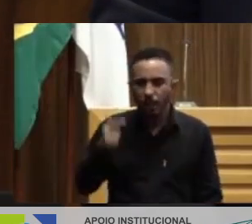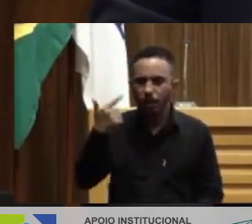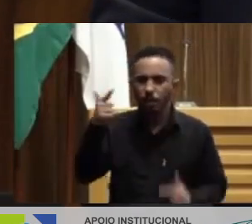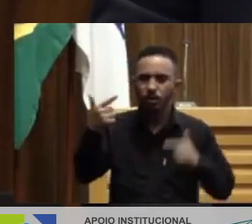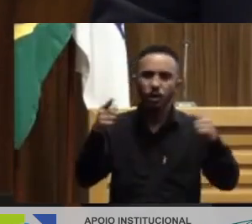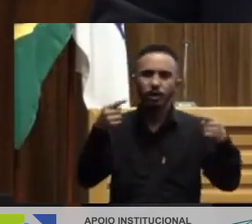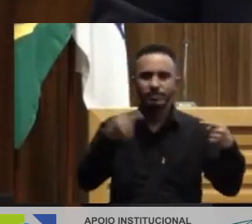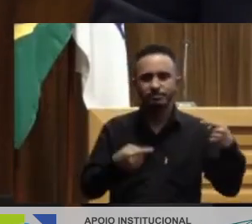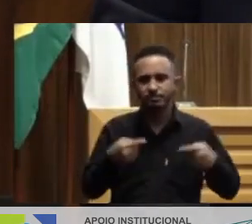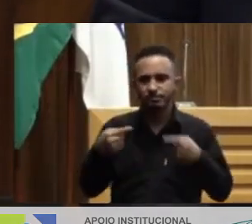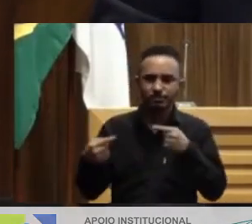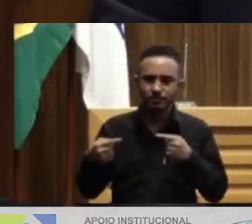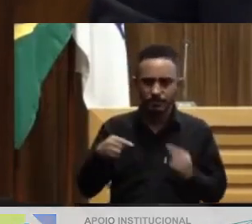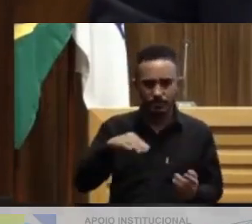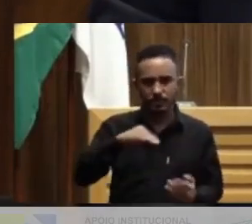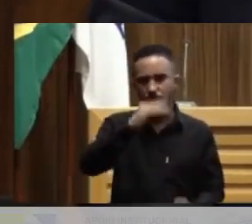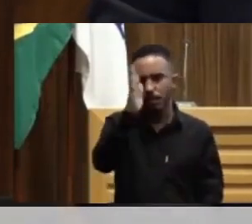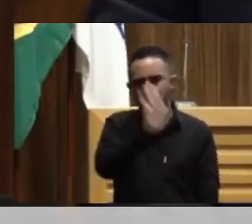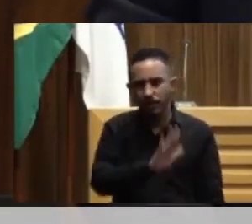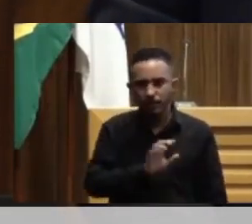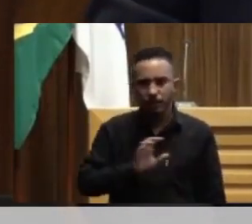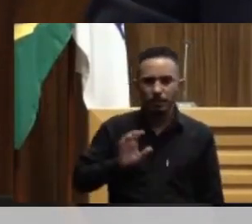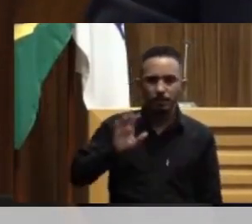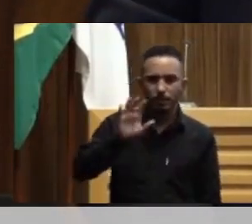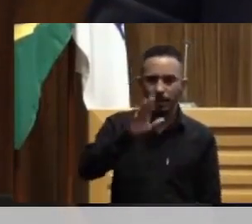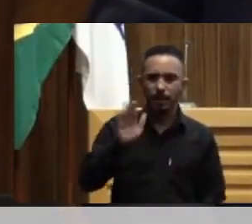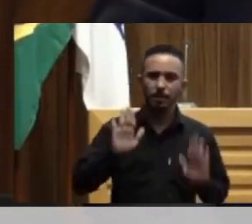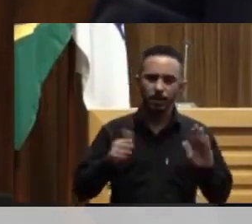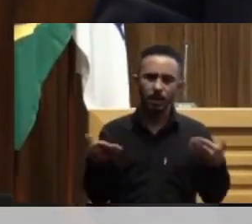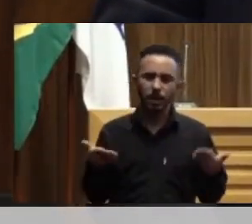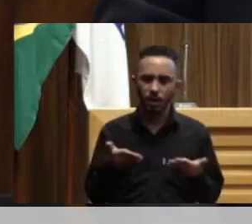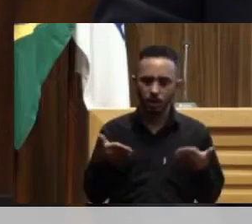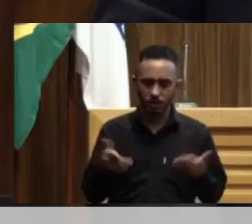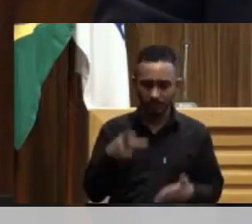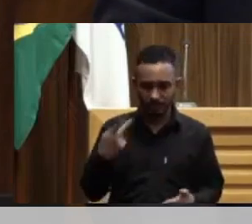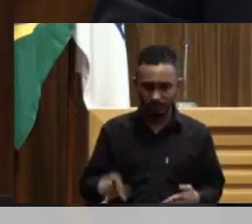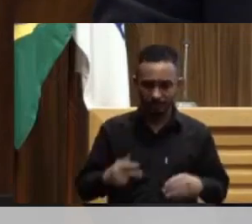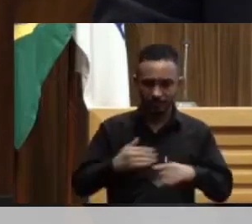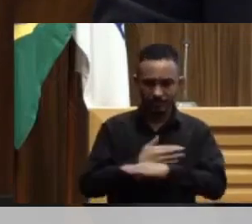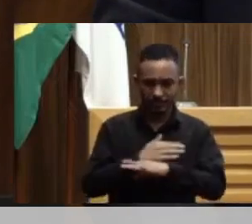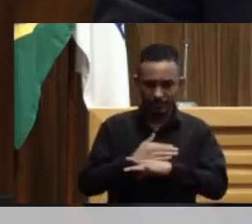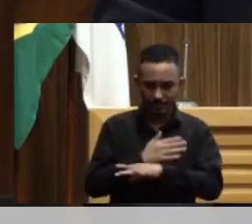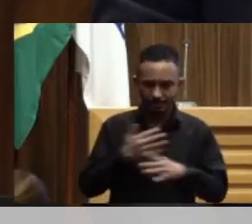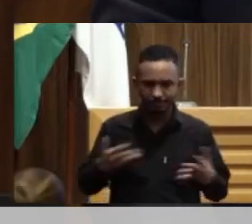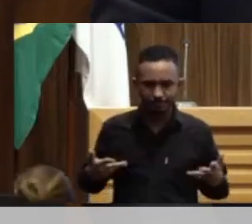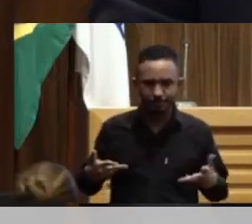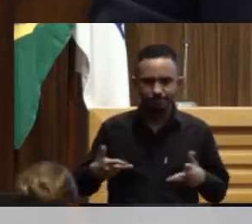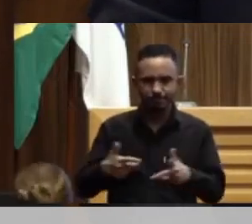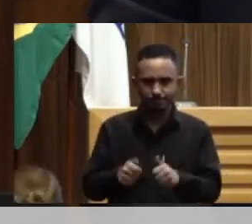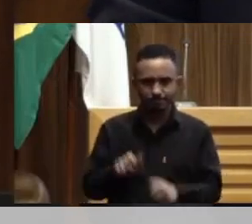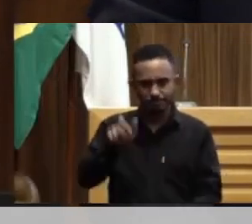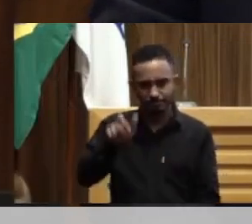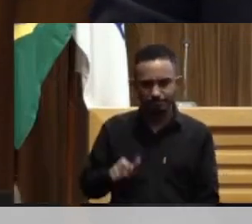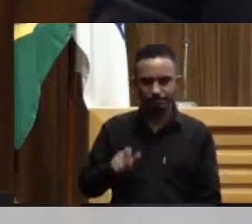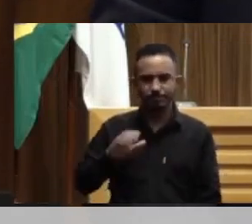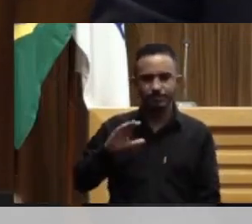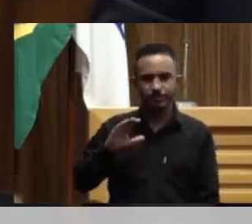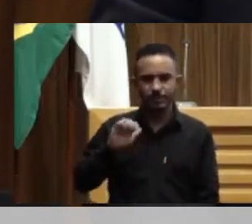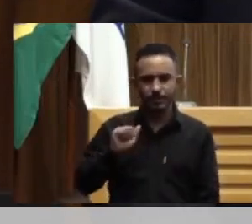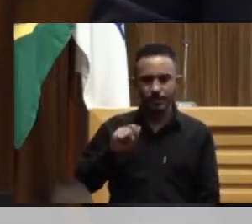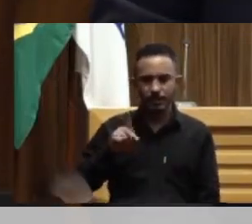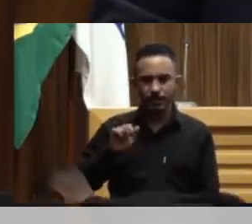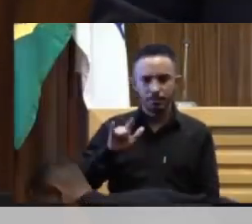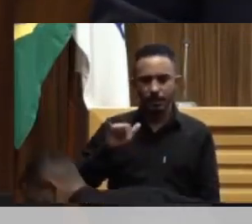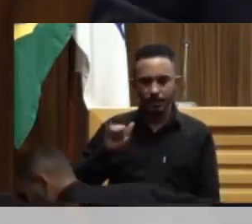debates espalhados pelo Brasil, mas hoje, muito especialmente aqui na nossa cidade, maravilhosa, doutor Capelli, para discutirmos